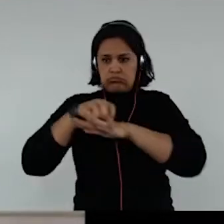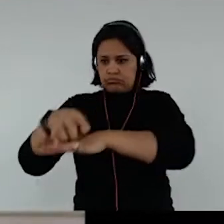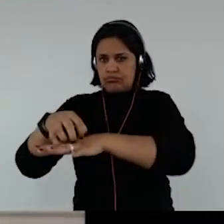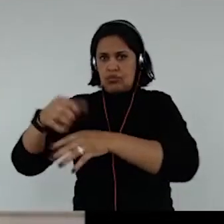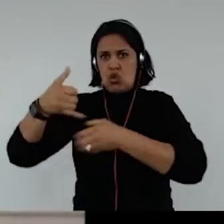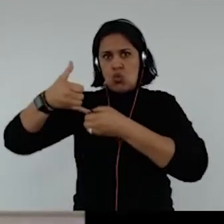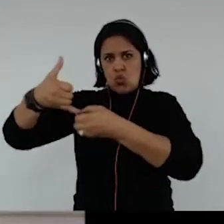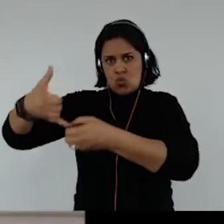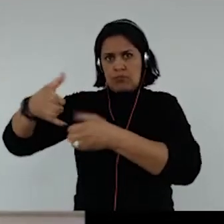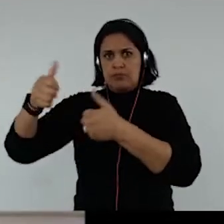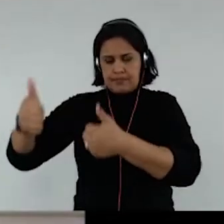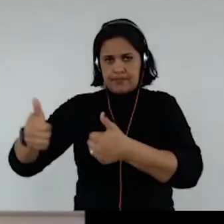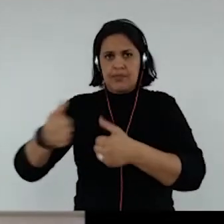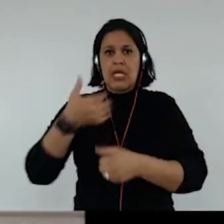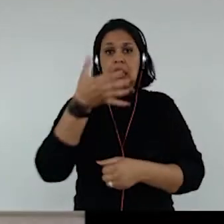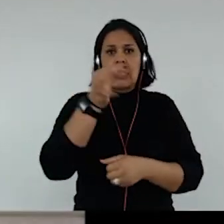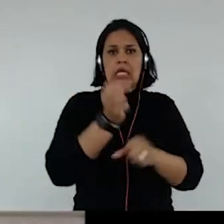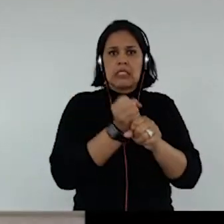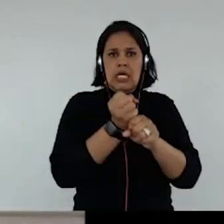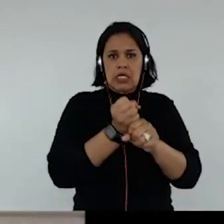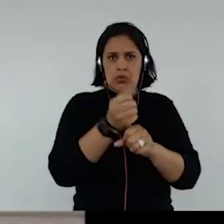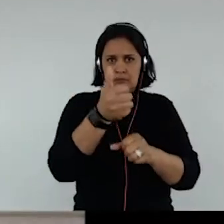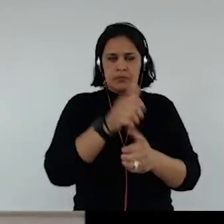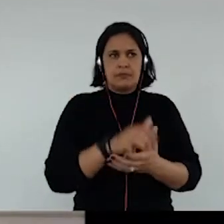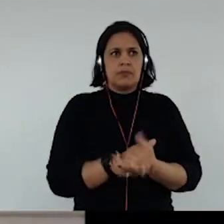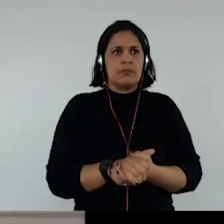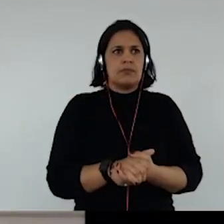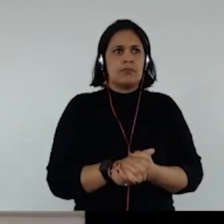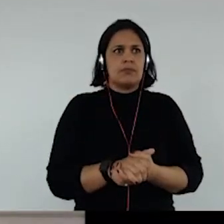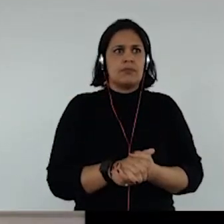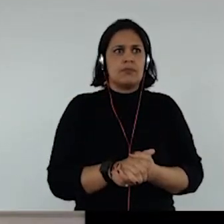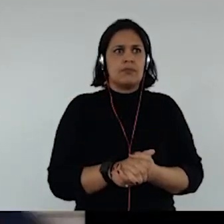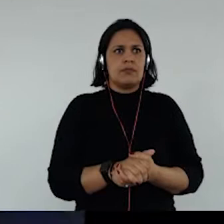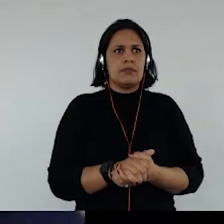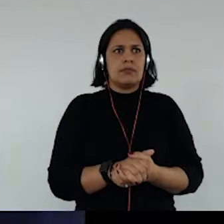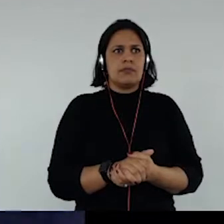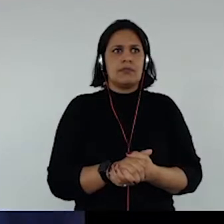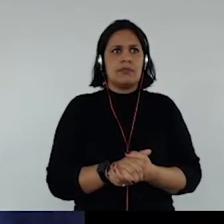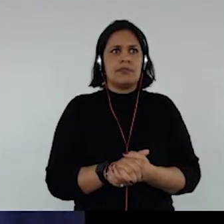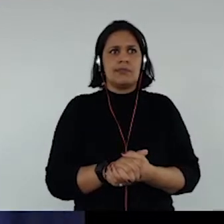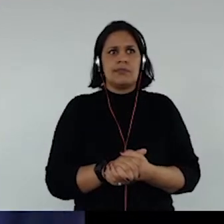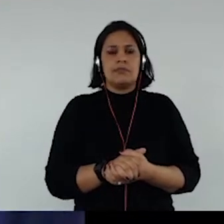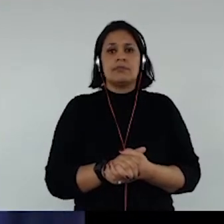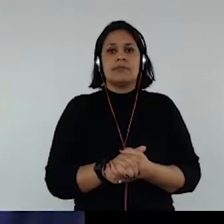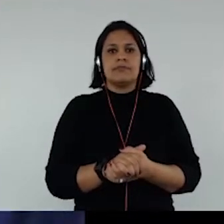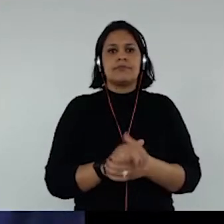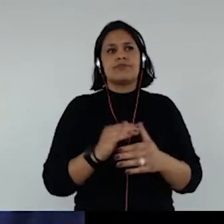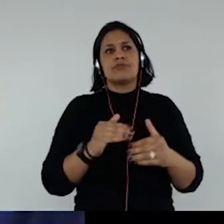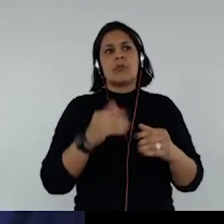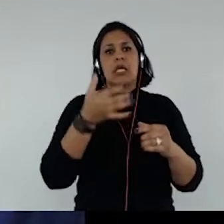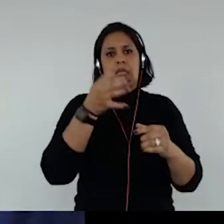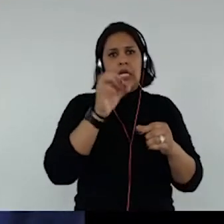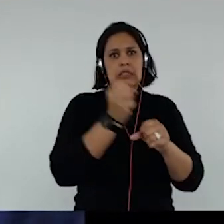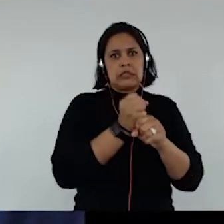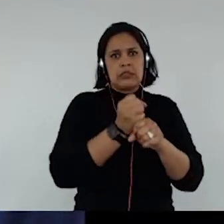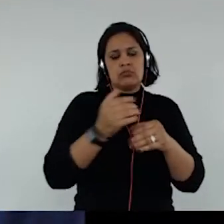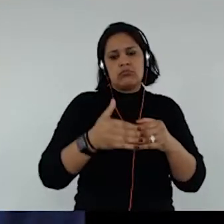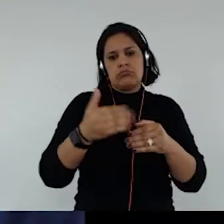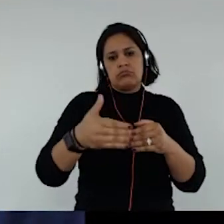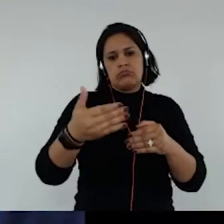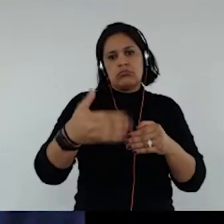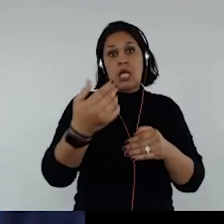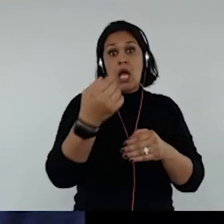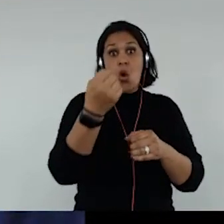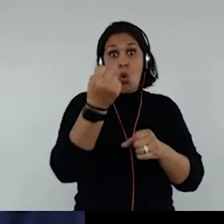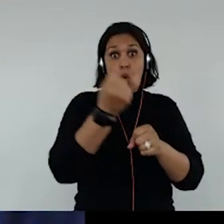10 anos, no 8º ano... 5 minutos? Tá. No 8º ano de contrato,